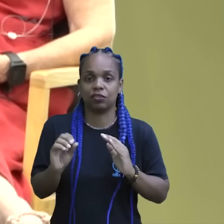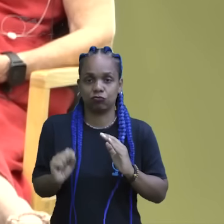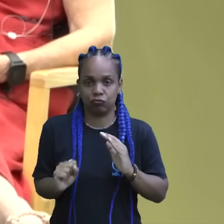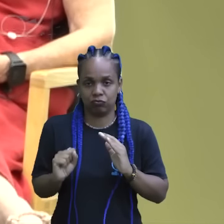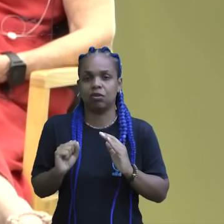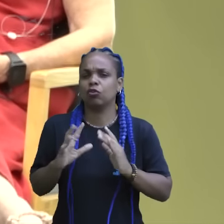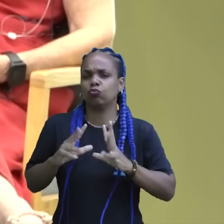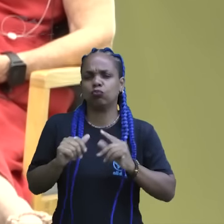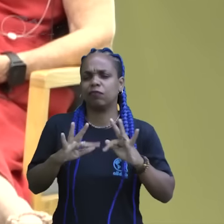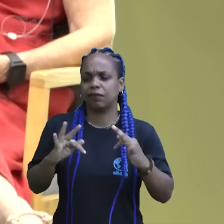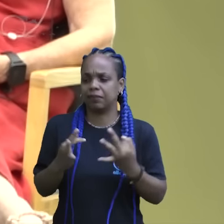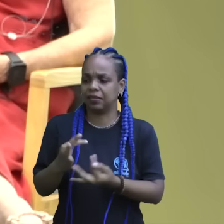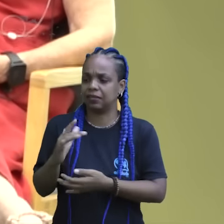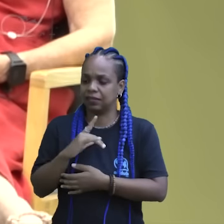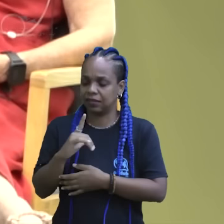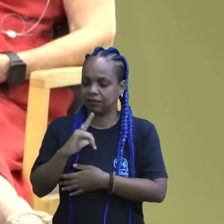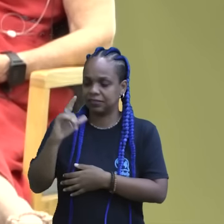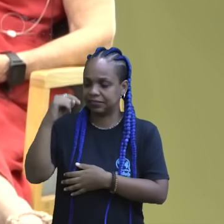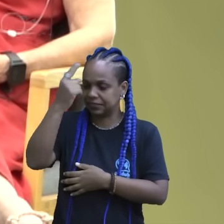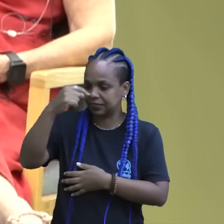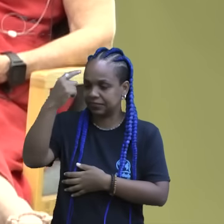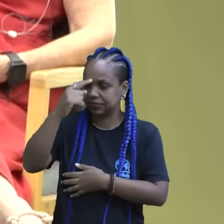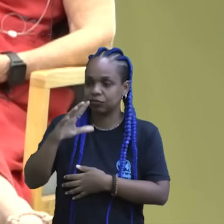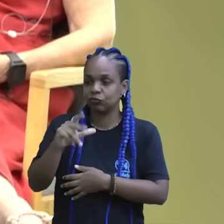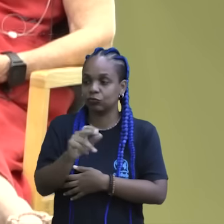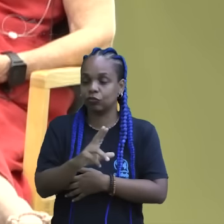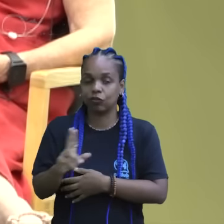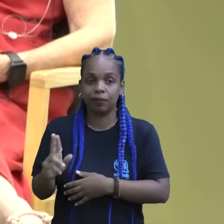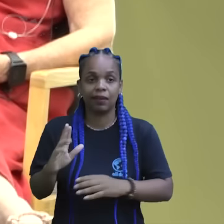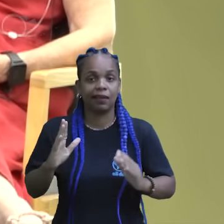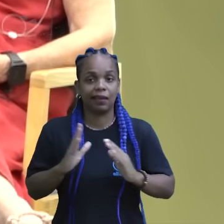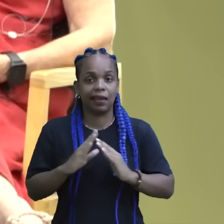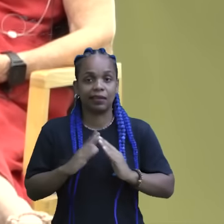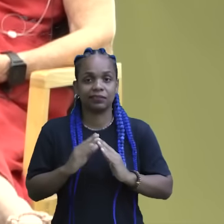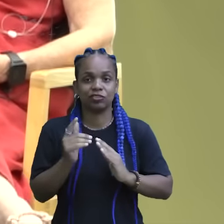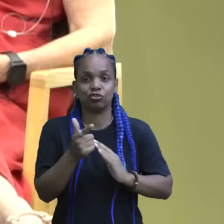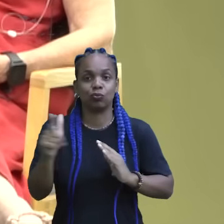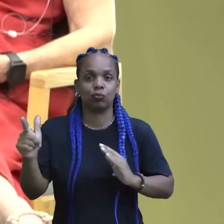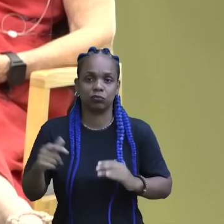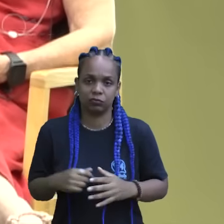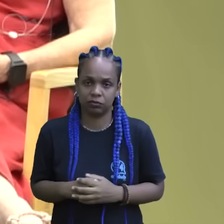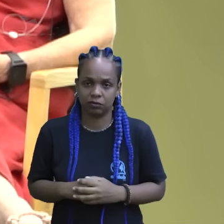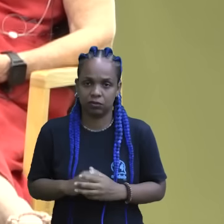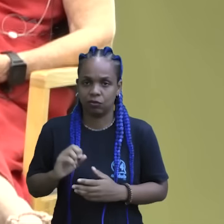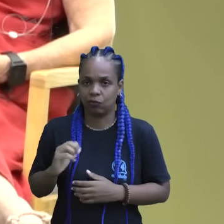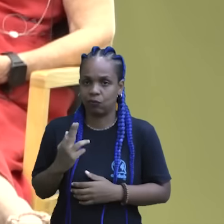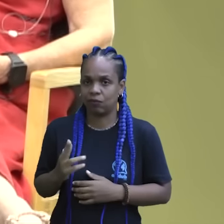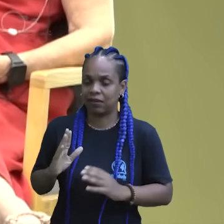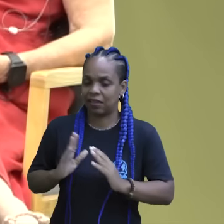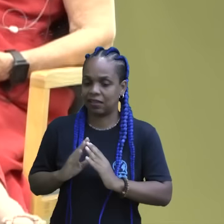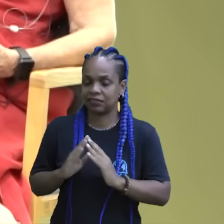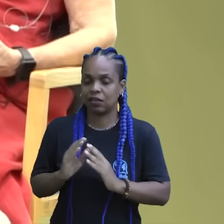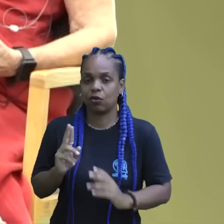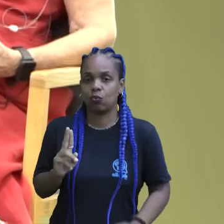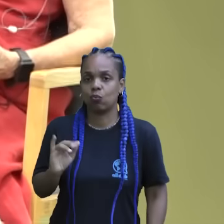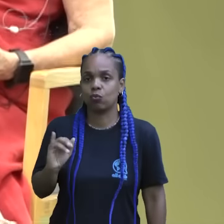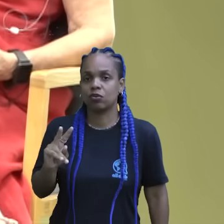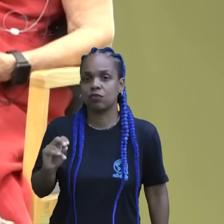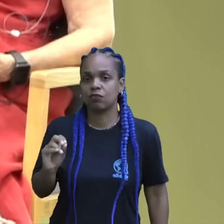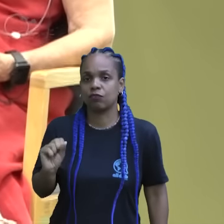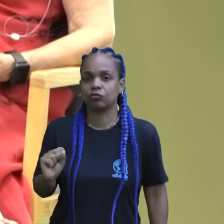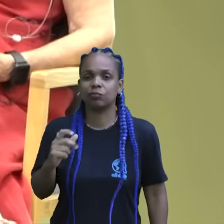uhum, ou a Casa dos Uivos, porque o pai de Lima uivava quando ficava muito nervoso.